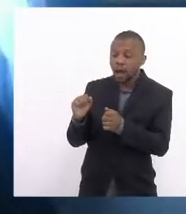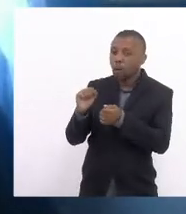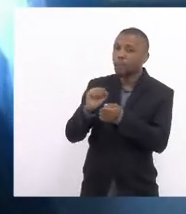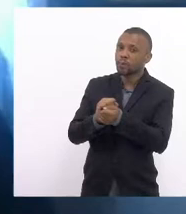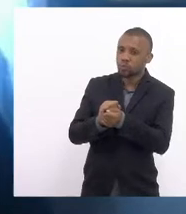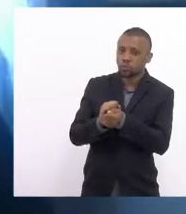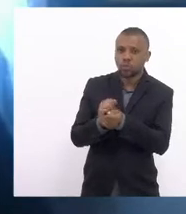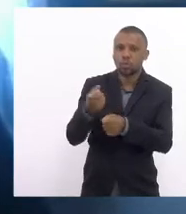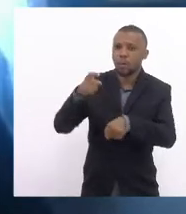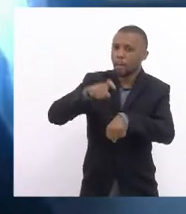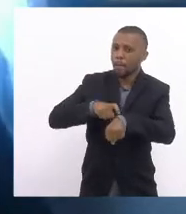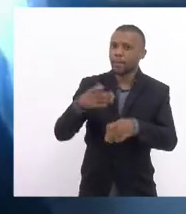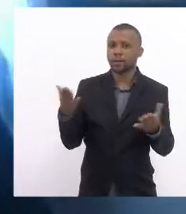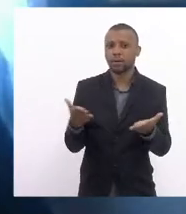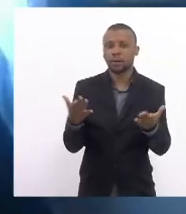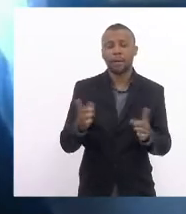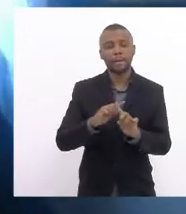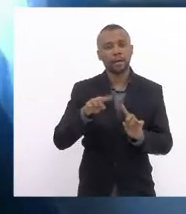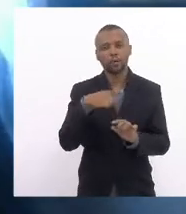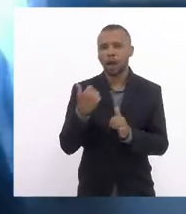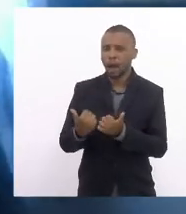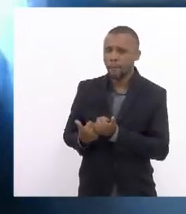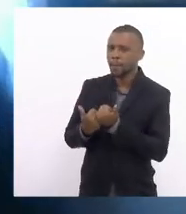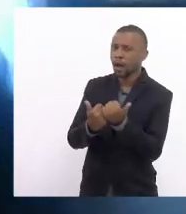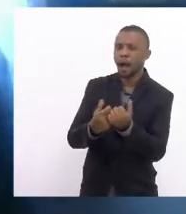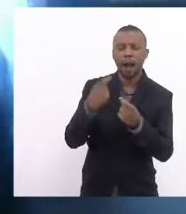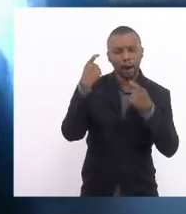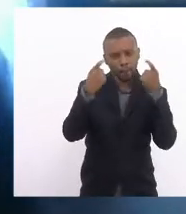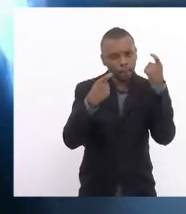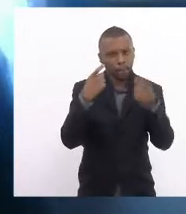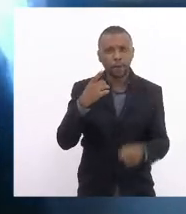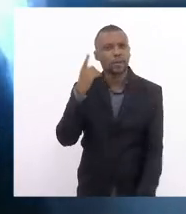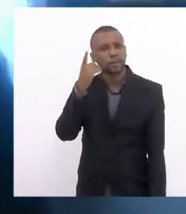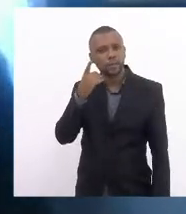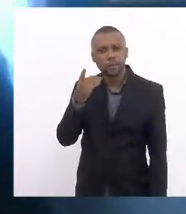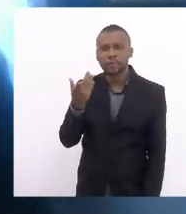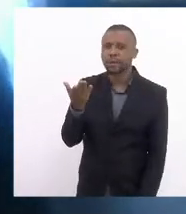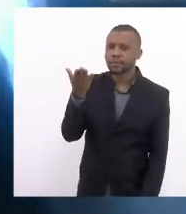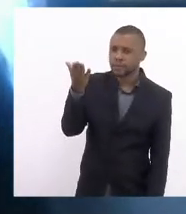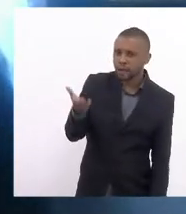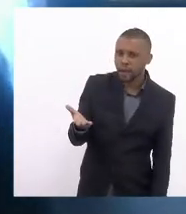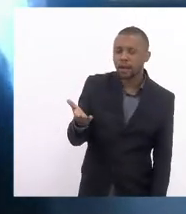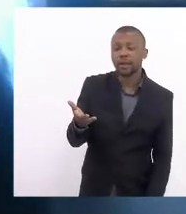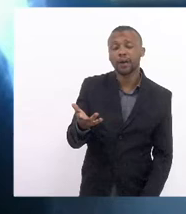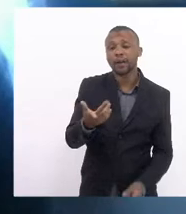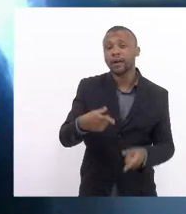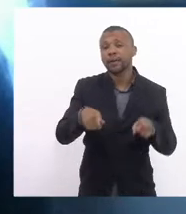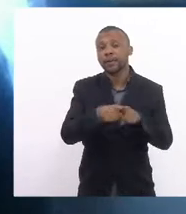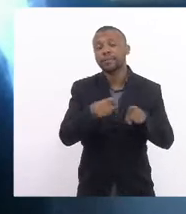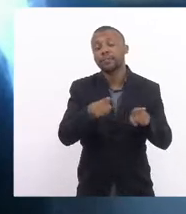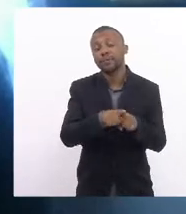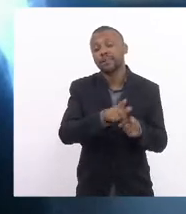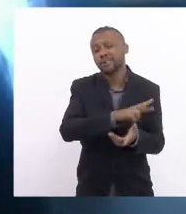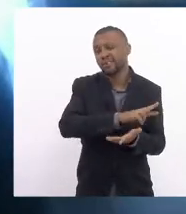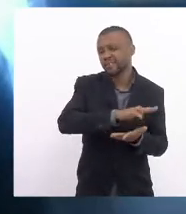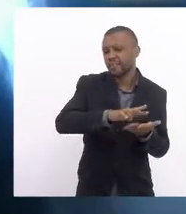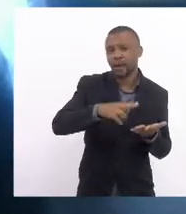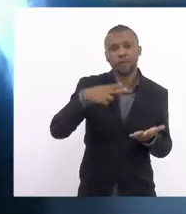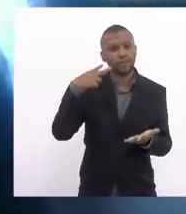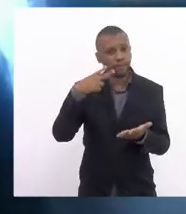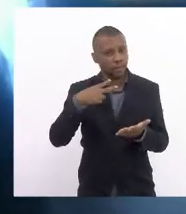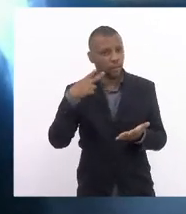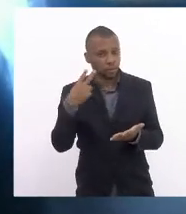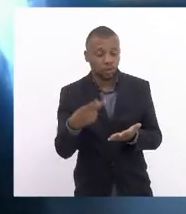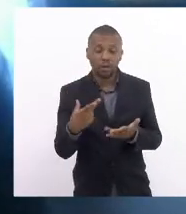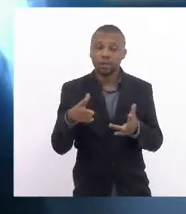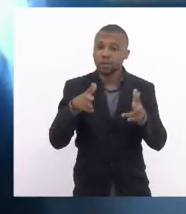apoiamos a preocupação da deputada Zeidan e a preocupação de vários vereadores, inclusive do Romário Regis, que está